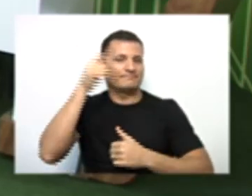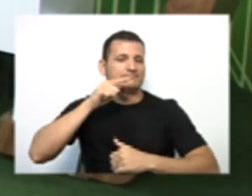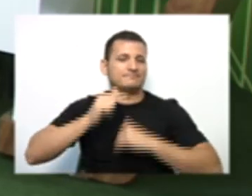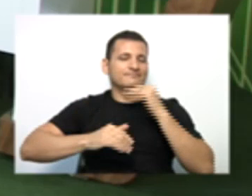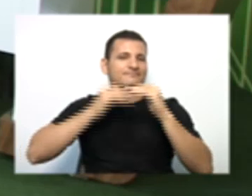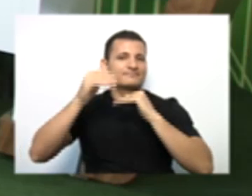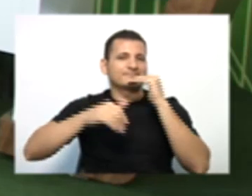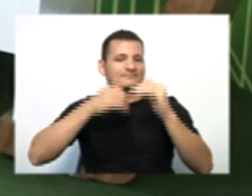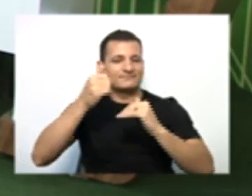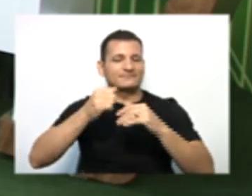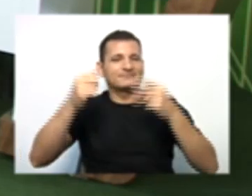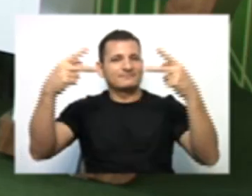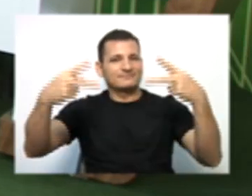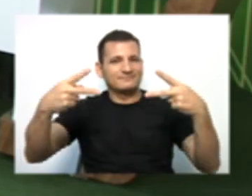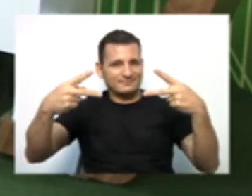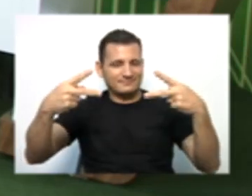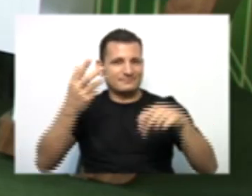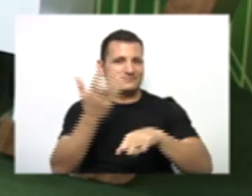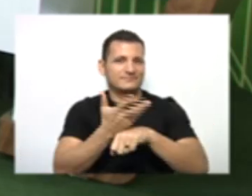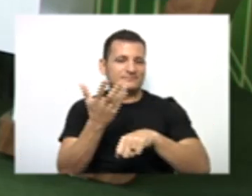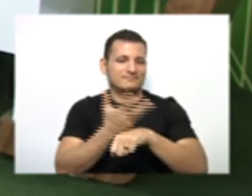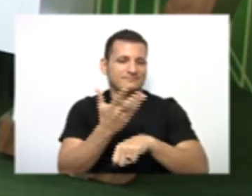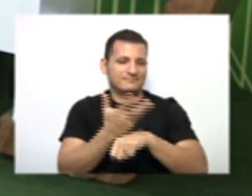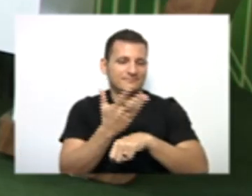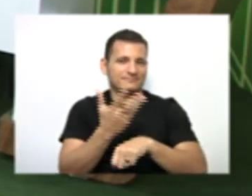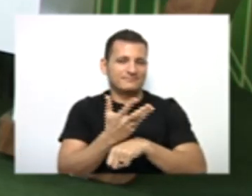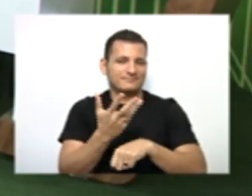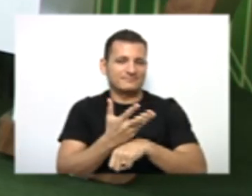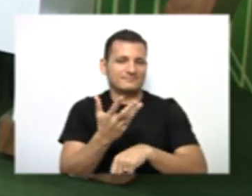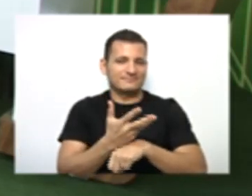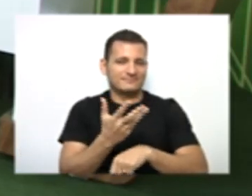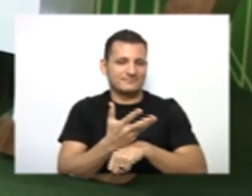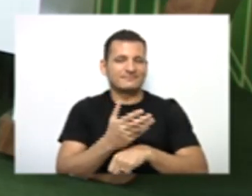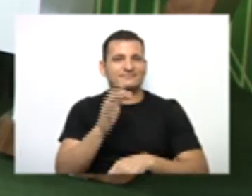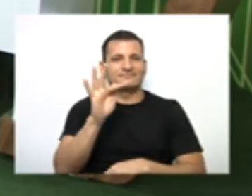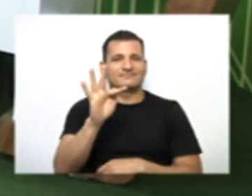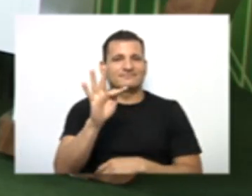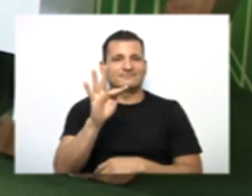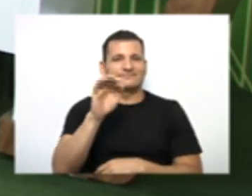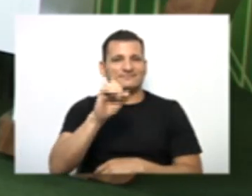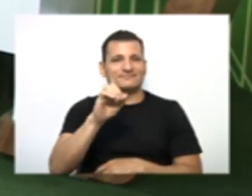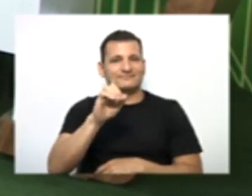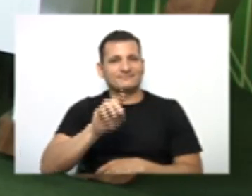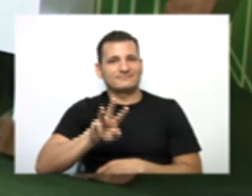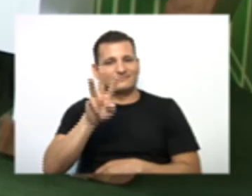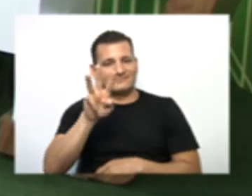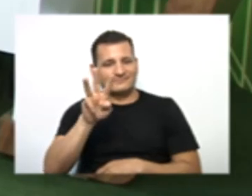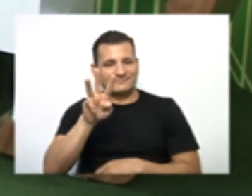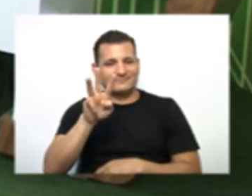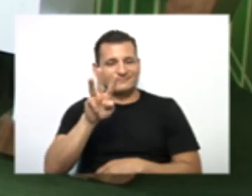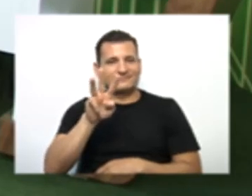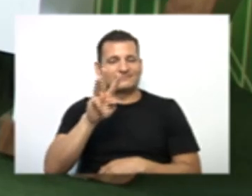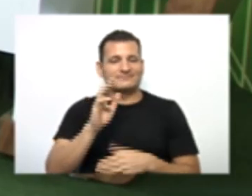ó, a nossa disciplina de HTML. FDW.